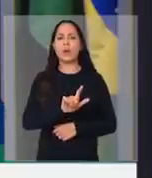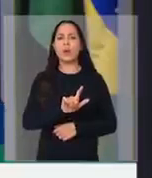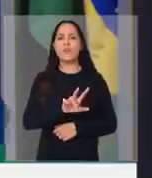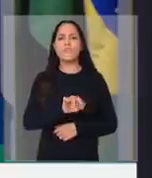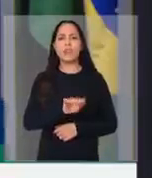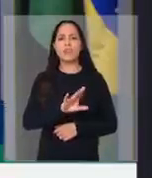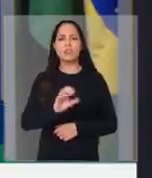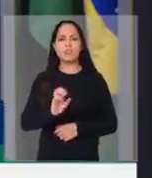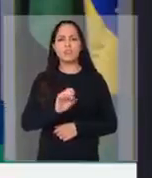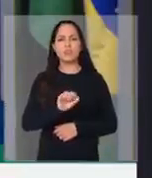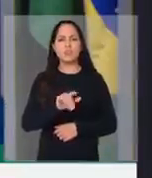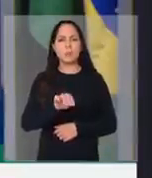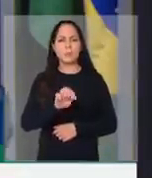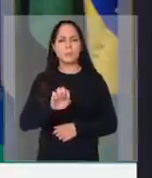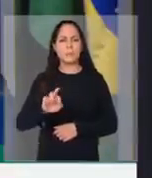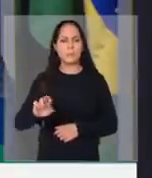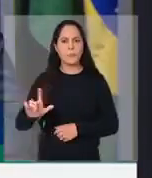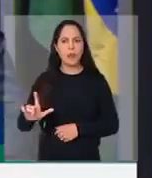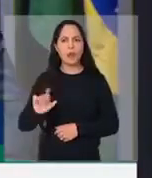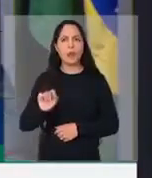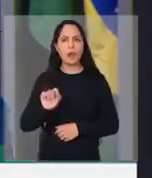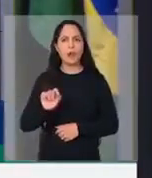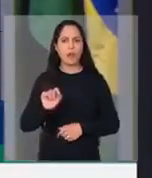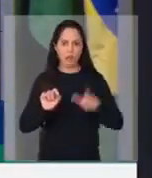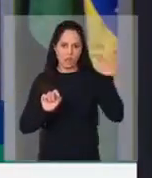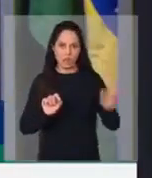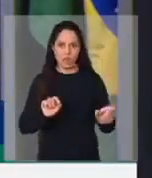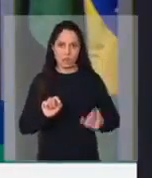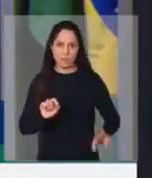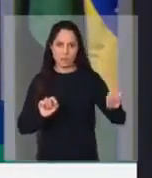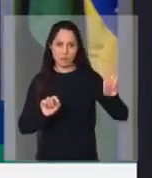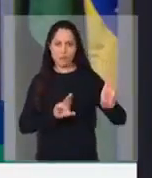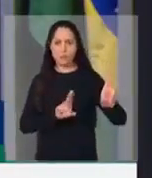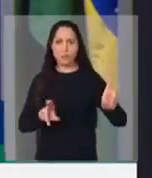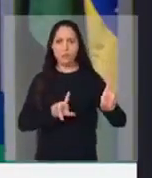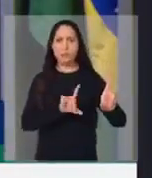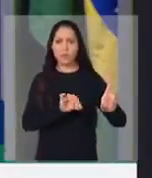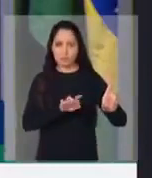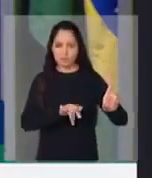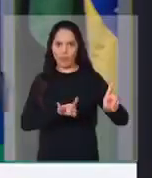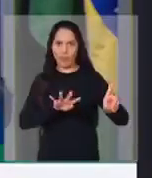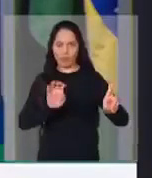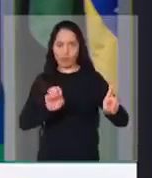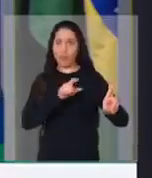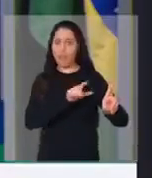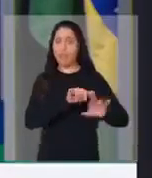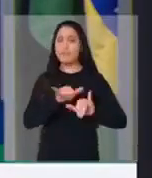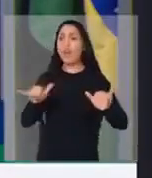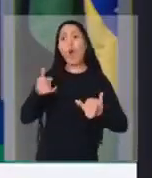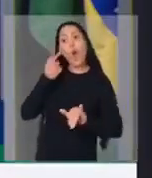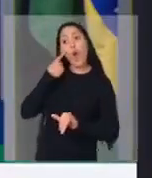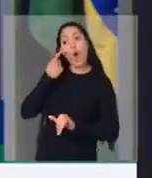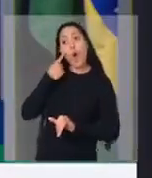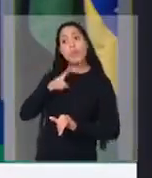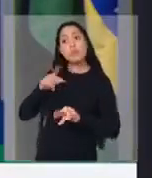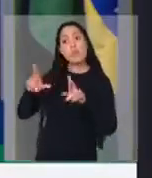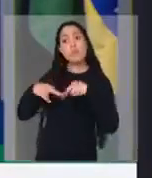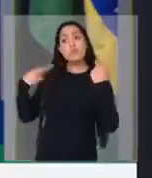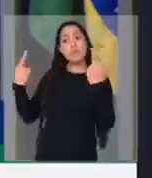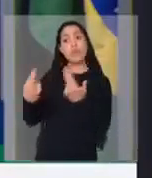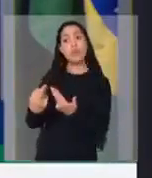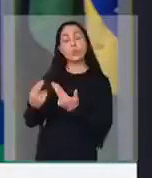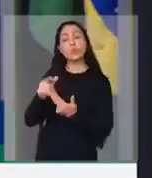intermediadora das transgênica no Brasil Luiz Paulo Domingues afirma que fez uma reunião